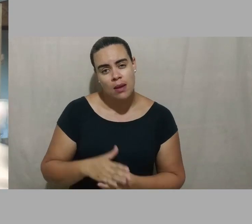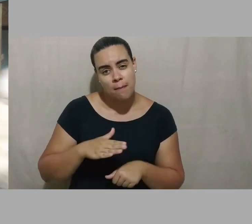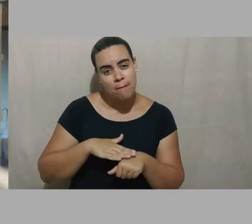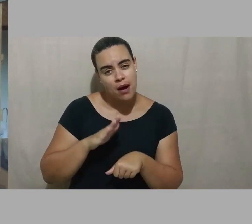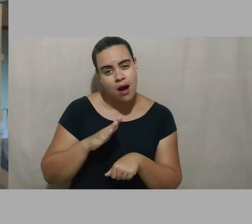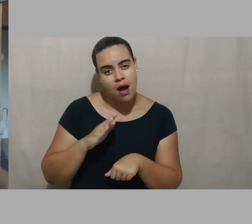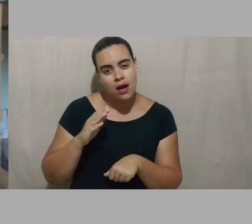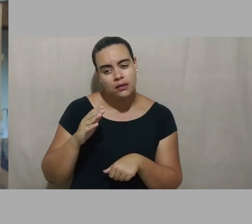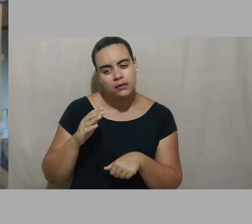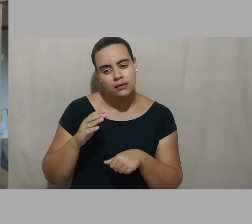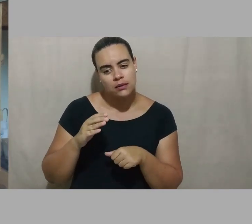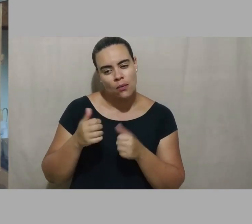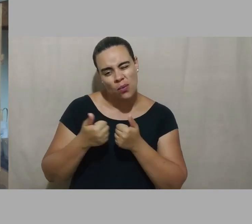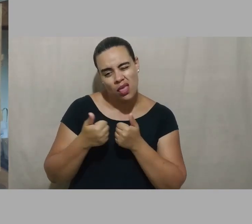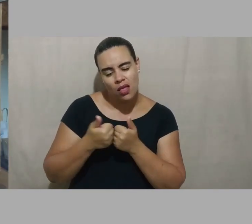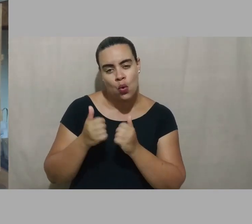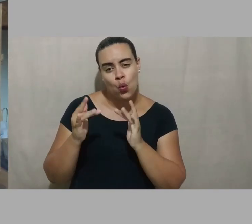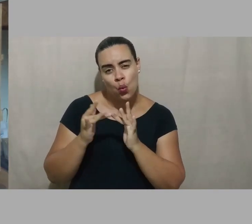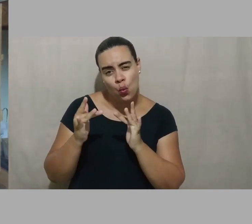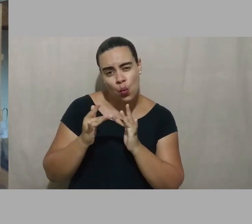me aproximando cada vez mais da cidade.